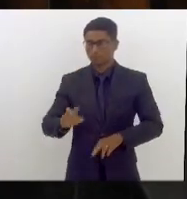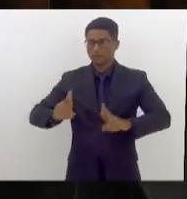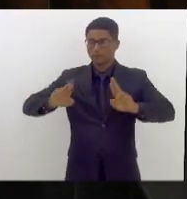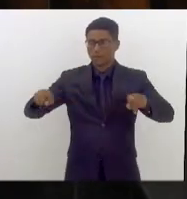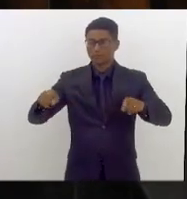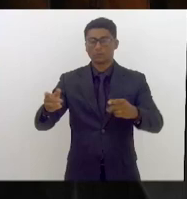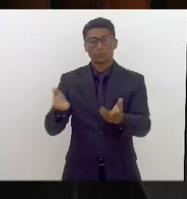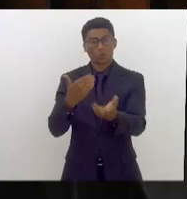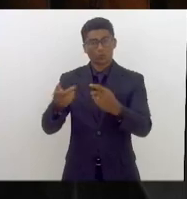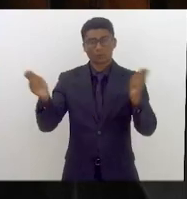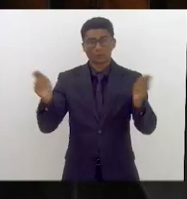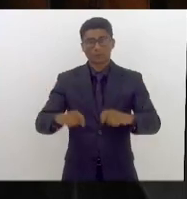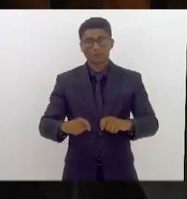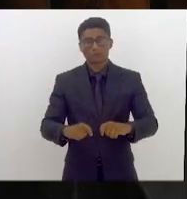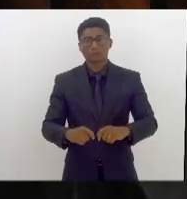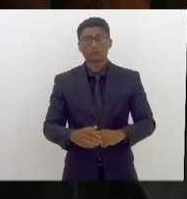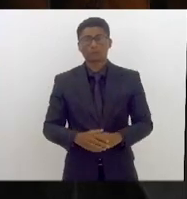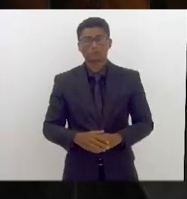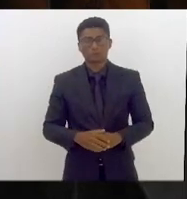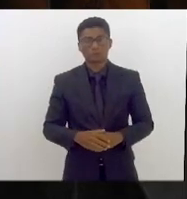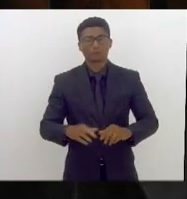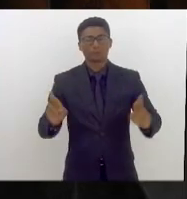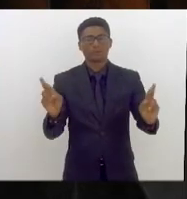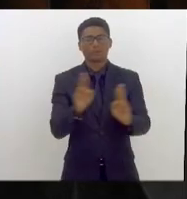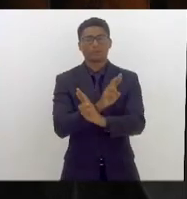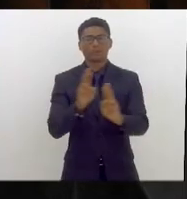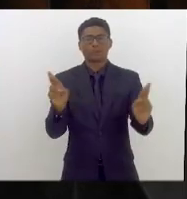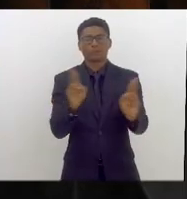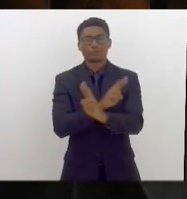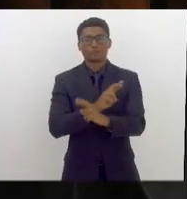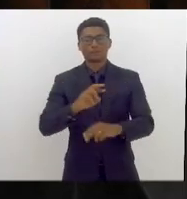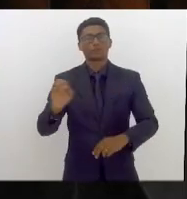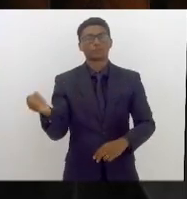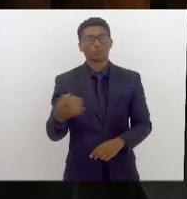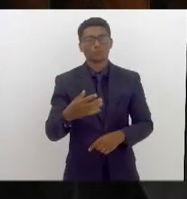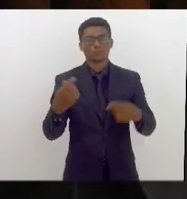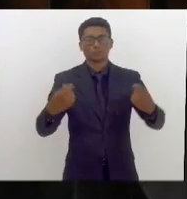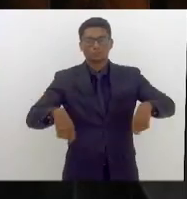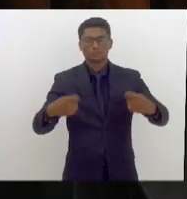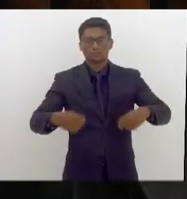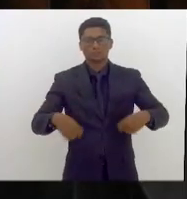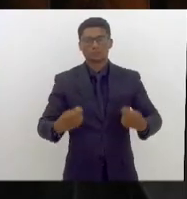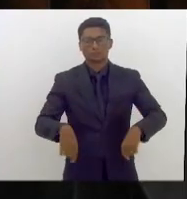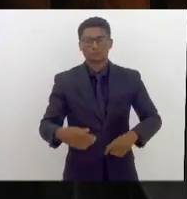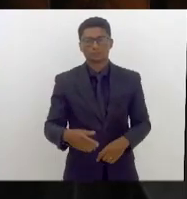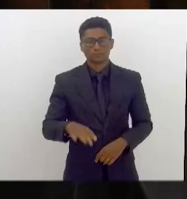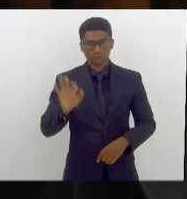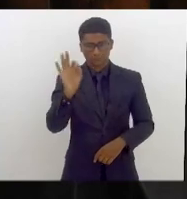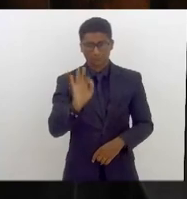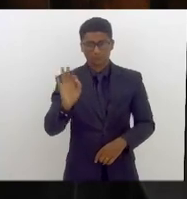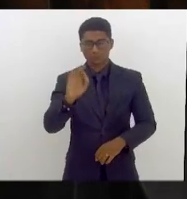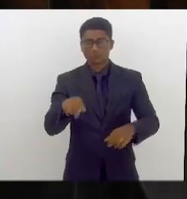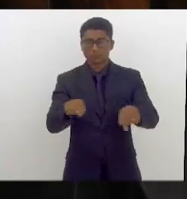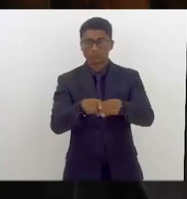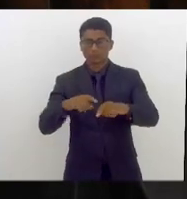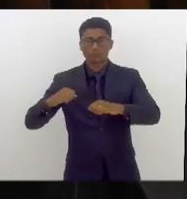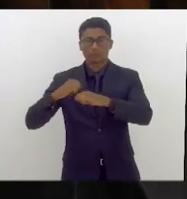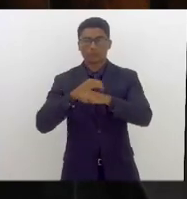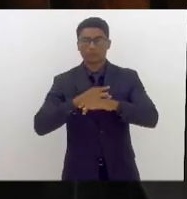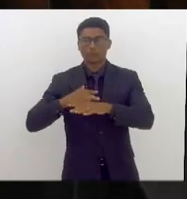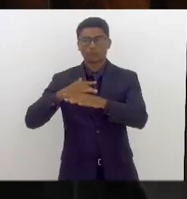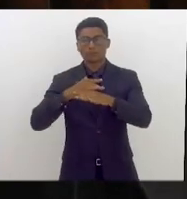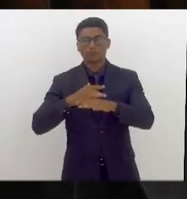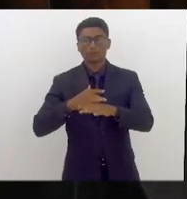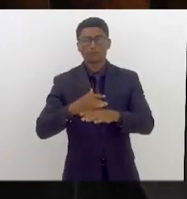é preciso ter uma nova relação entre a União e os Estados, entre a União e os municípios, e nesse sentido a dívida pública só